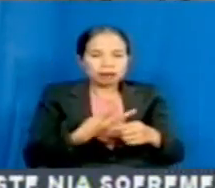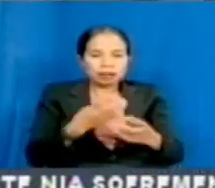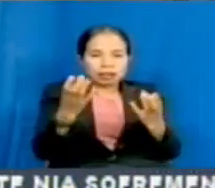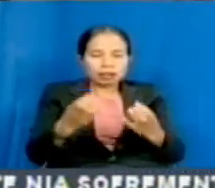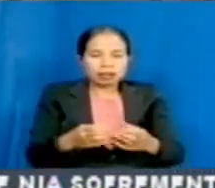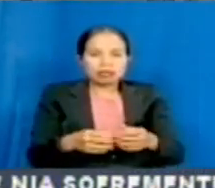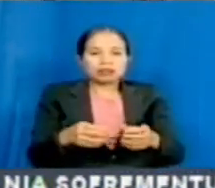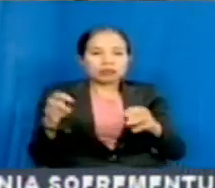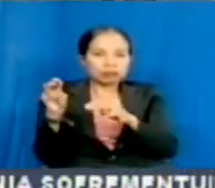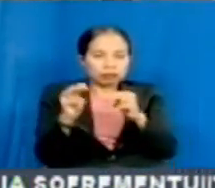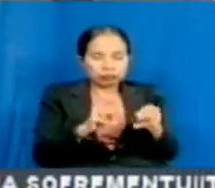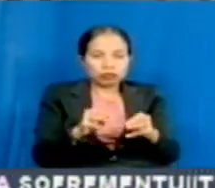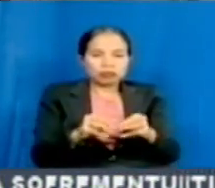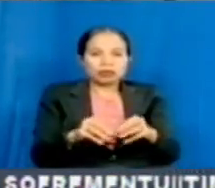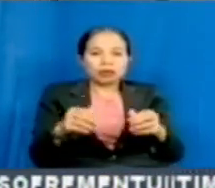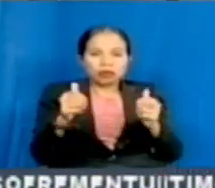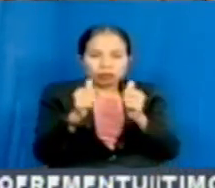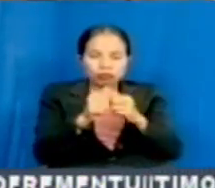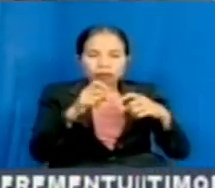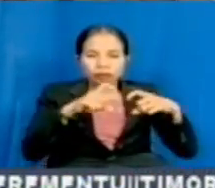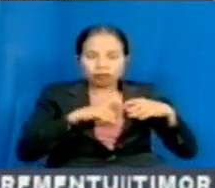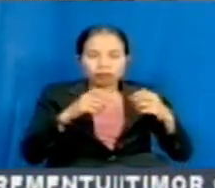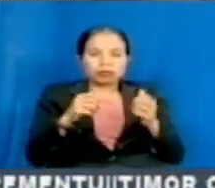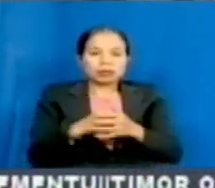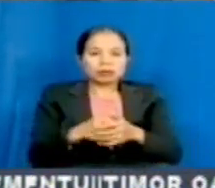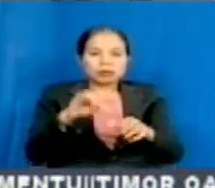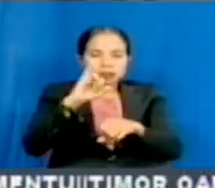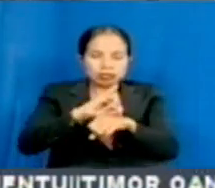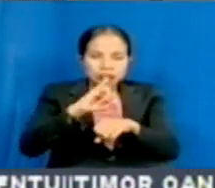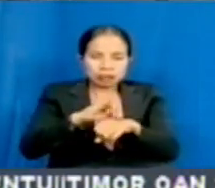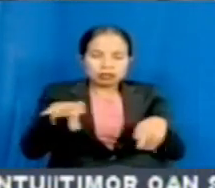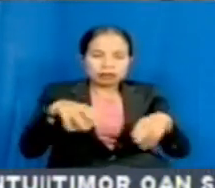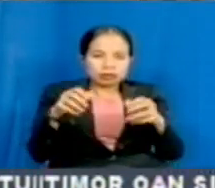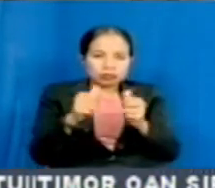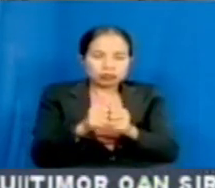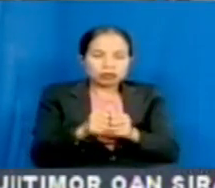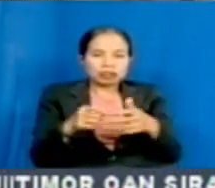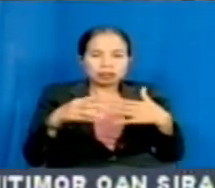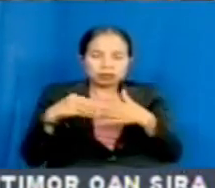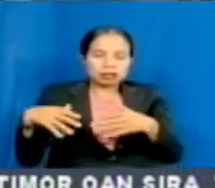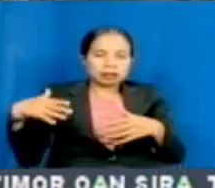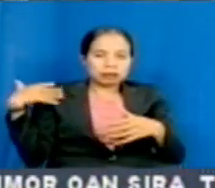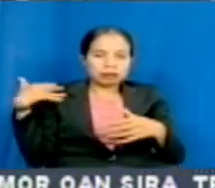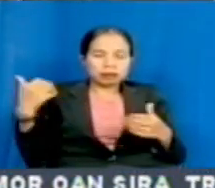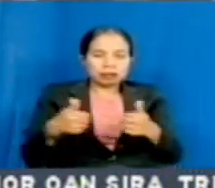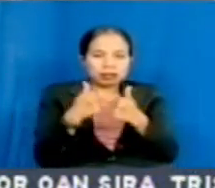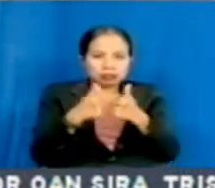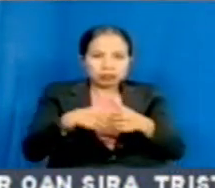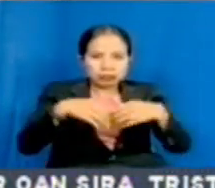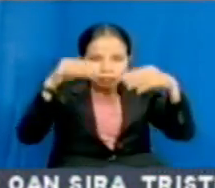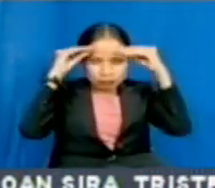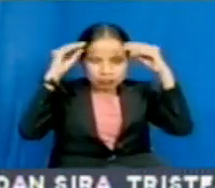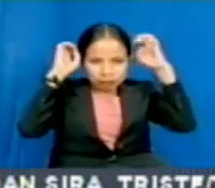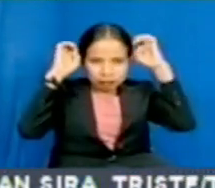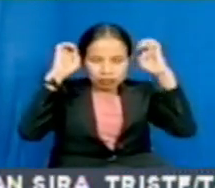be hofuan holar coopera ho igreja coopera ho estado ida nebe mak liliva de esporto juventude de esporto ninia educação